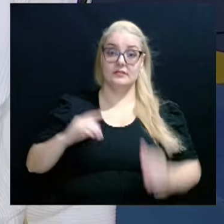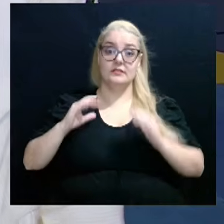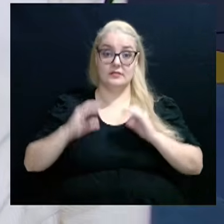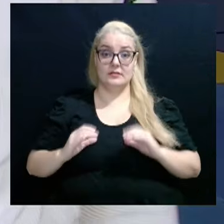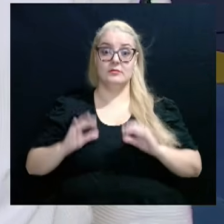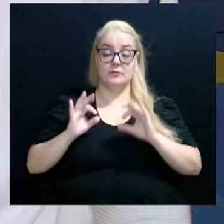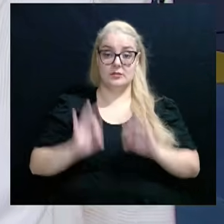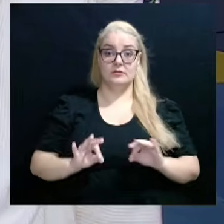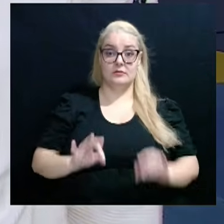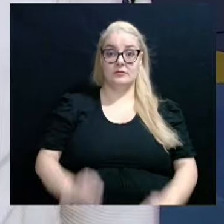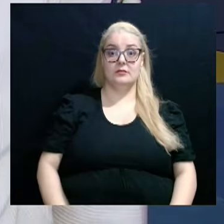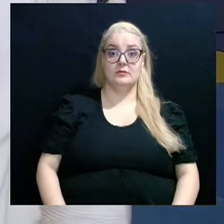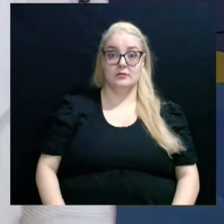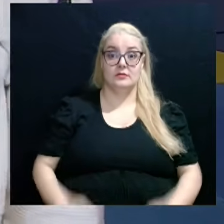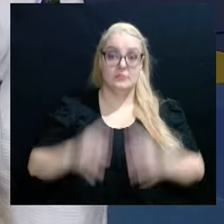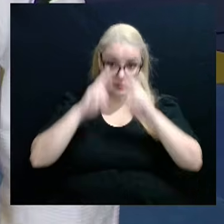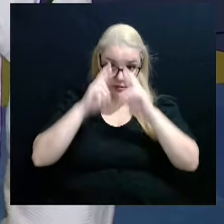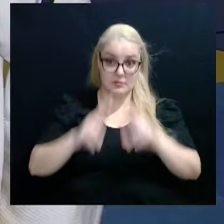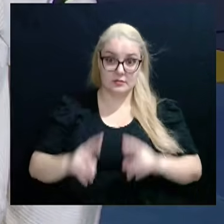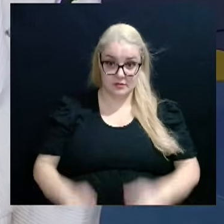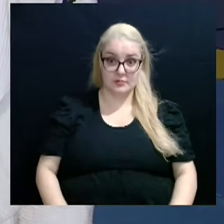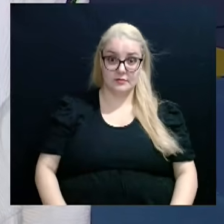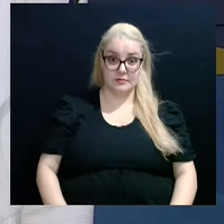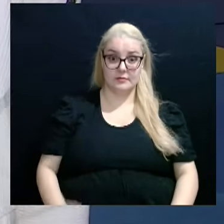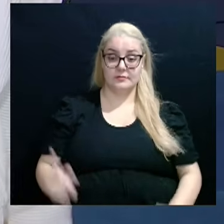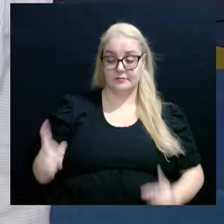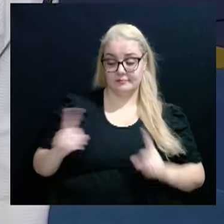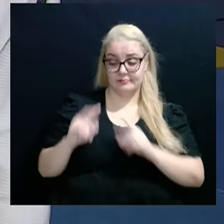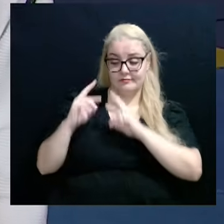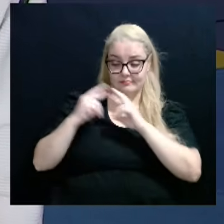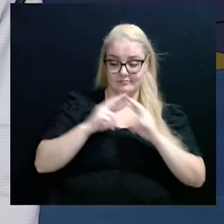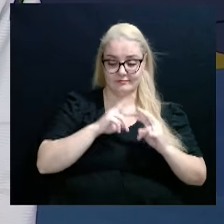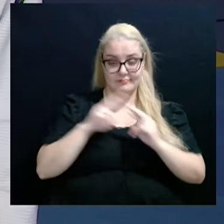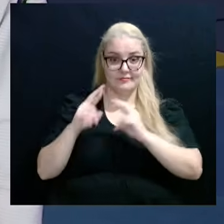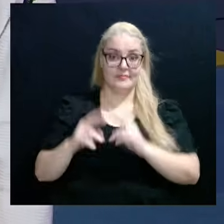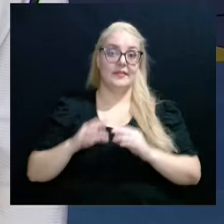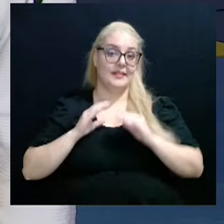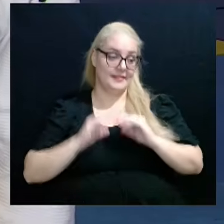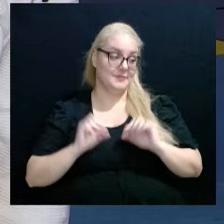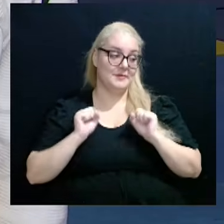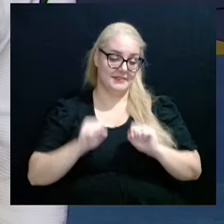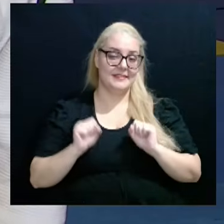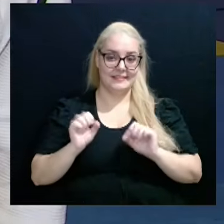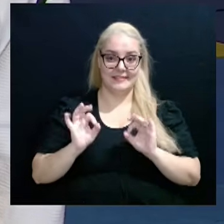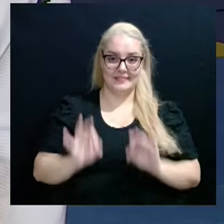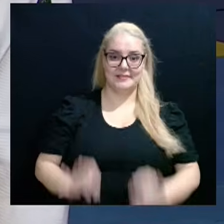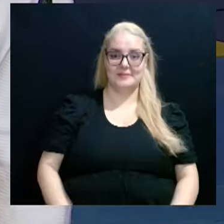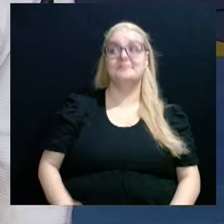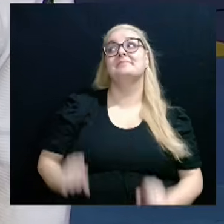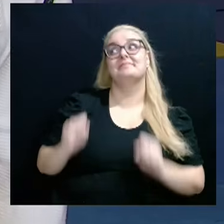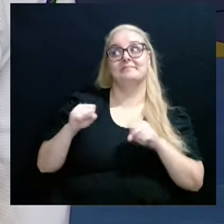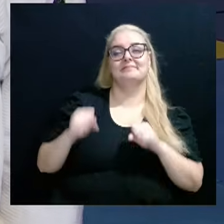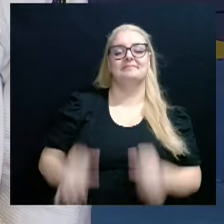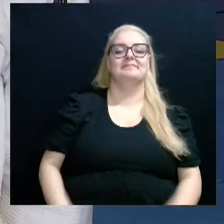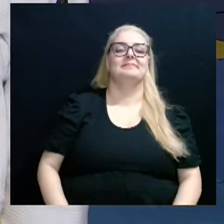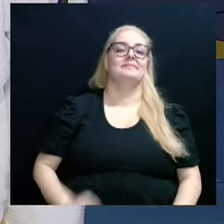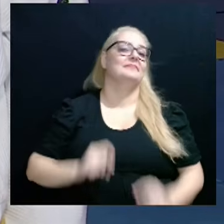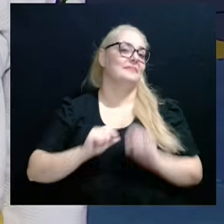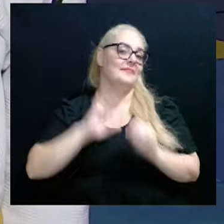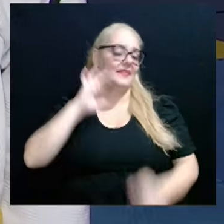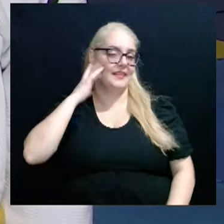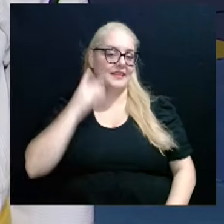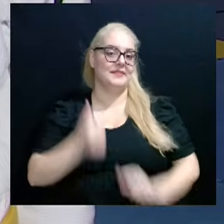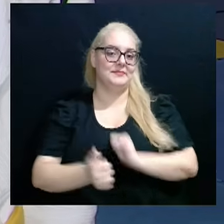e respeito um pelo outro. Se comportar direitinho, né? Aham. Bom, e você, o que você acha de fazer esse esporte com a sua irmã?